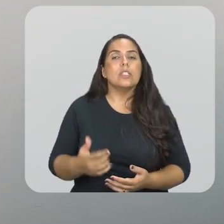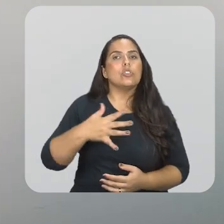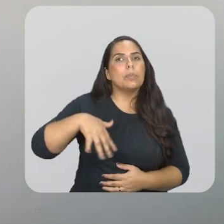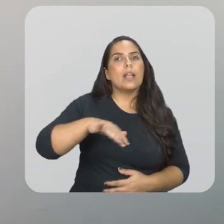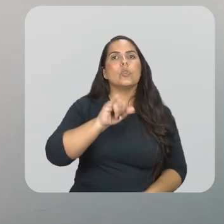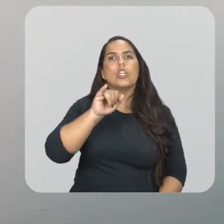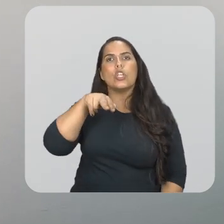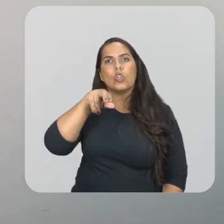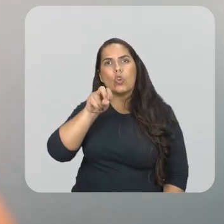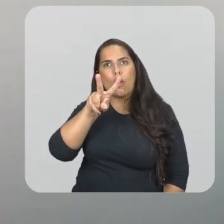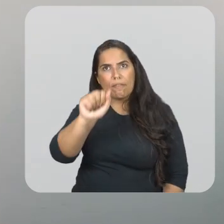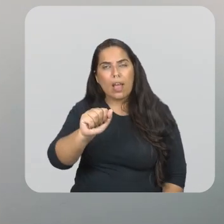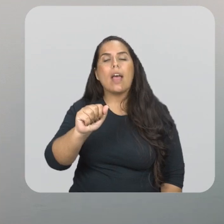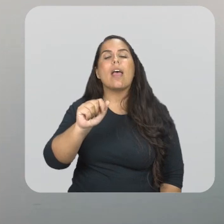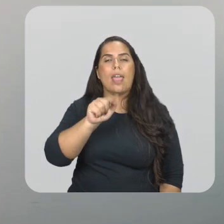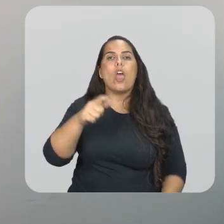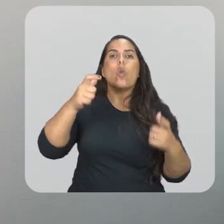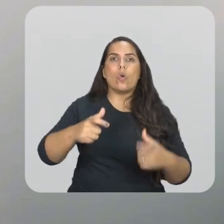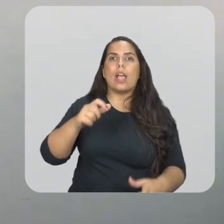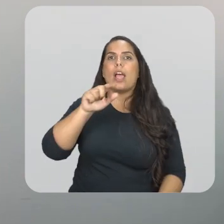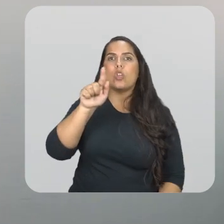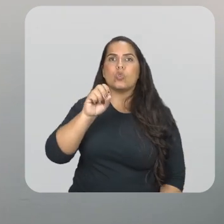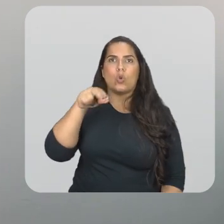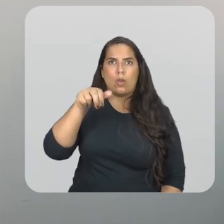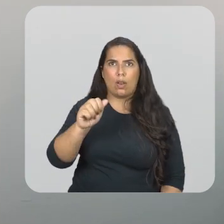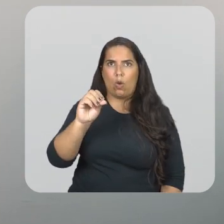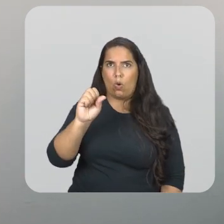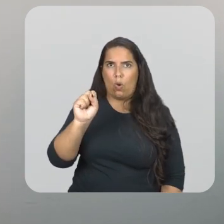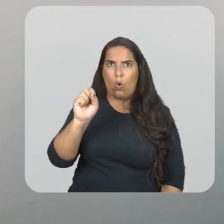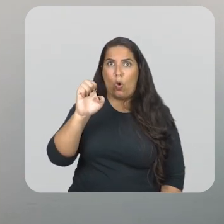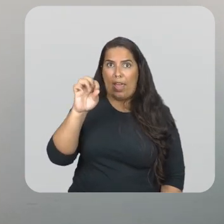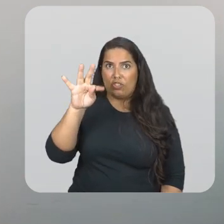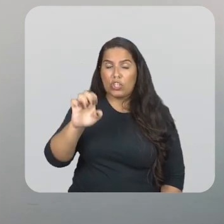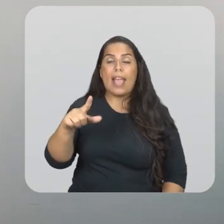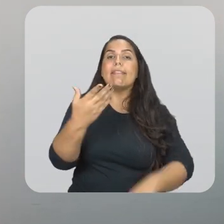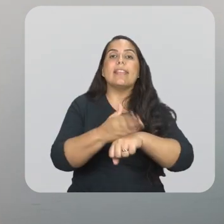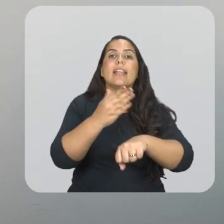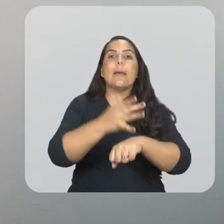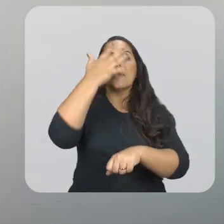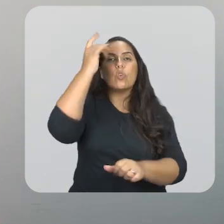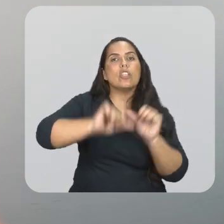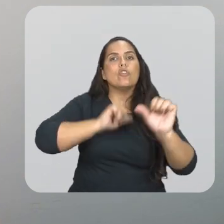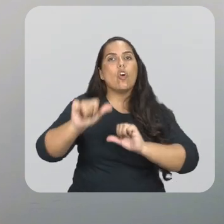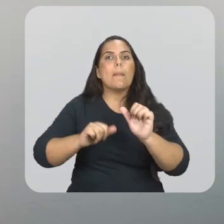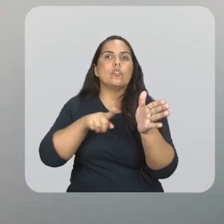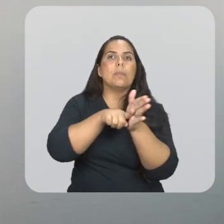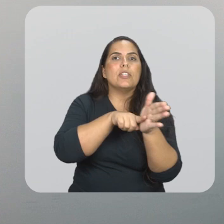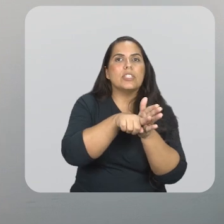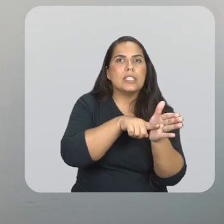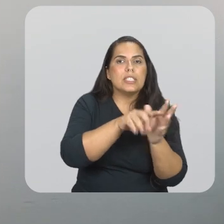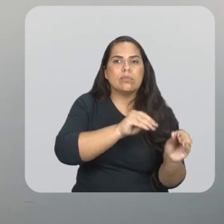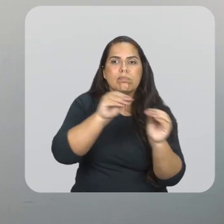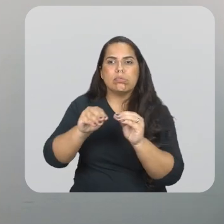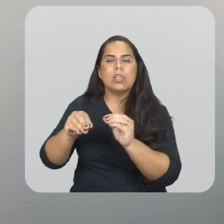o Espaço Inova é esse lugar aqui na Zona Oeste, esse laboratório da Zona Oeste, que a gente treina as pessoas para transformarem suas